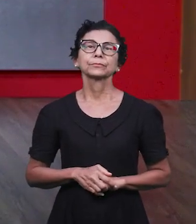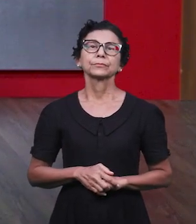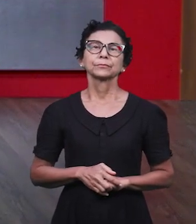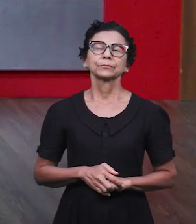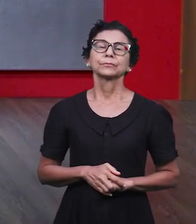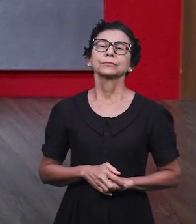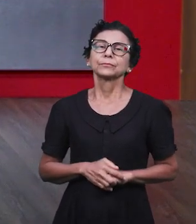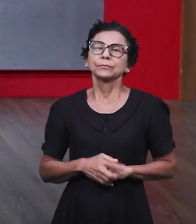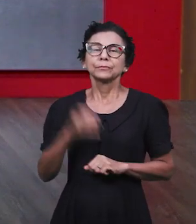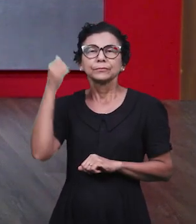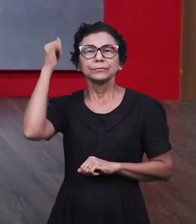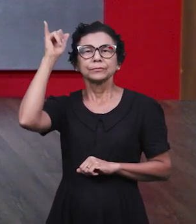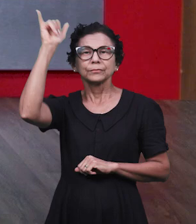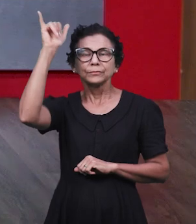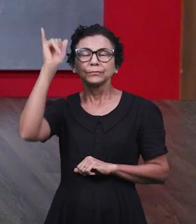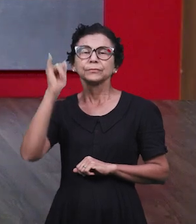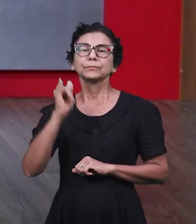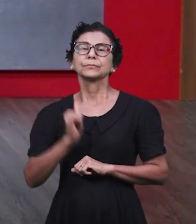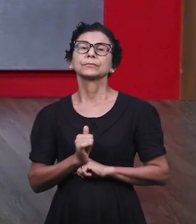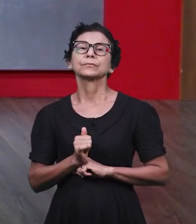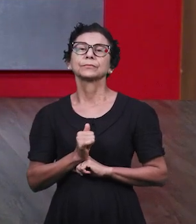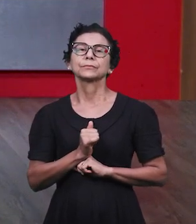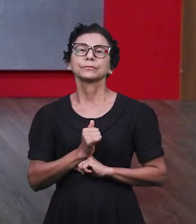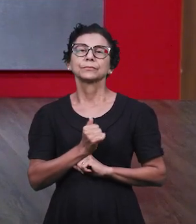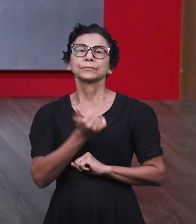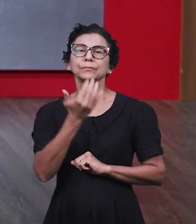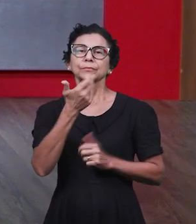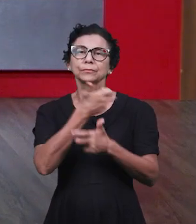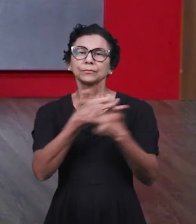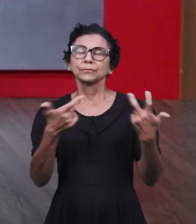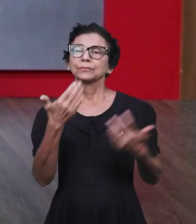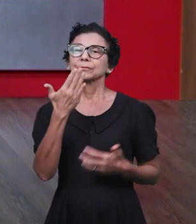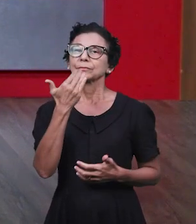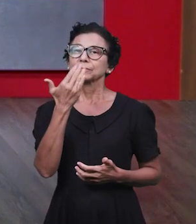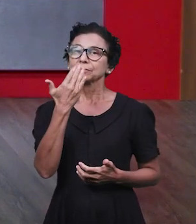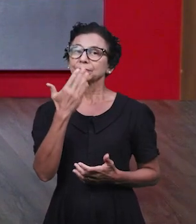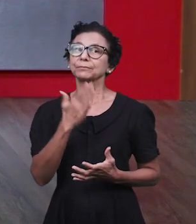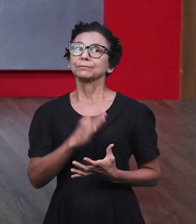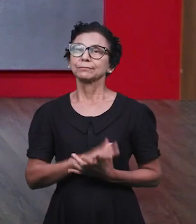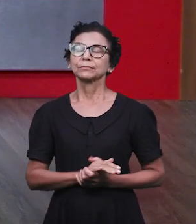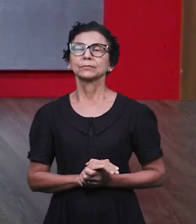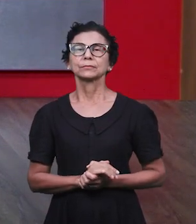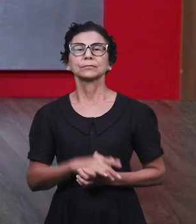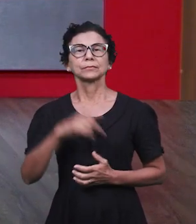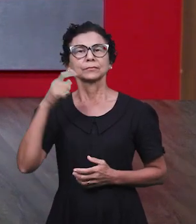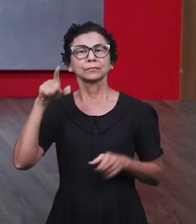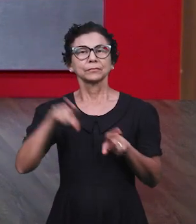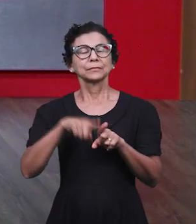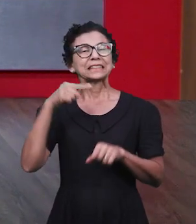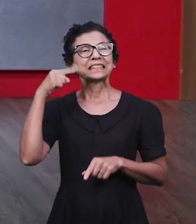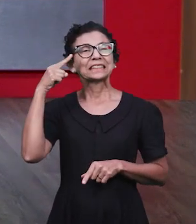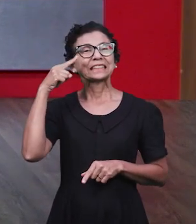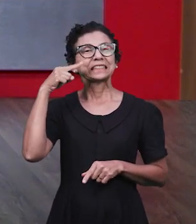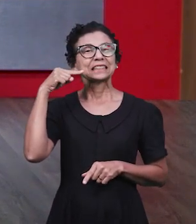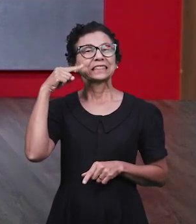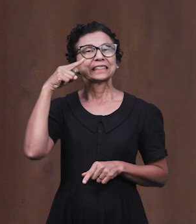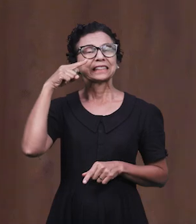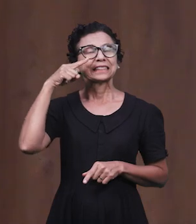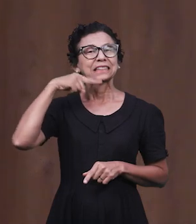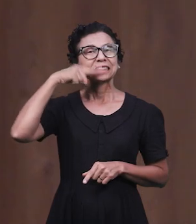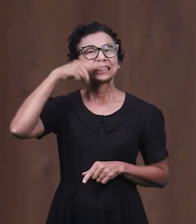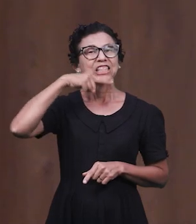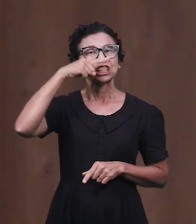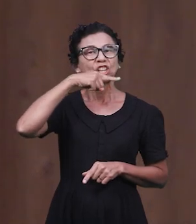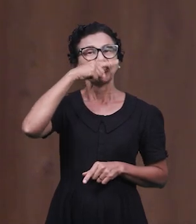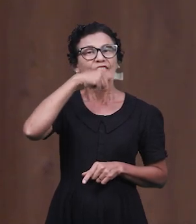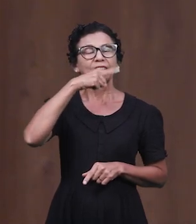importante demais essa prevenção, essa supervisão do dentista. Muito bom, gente. E, doutor, explica pra gente,